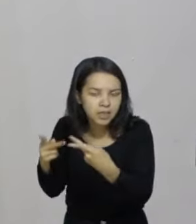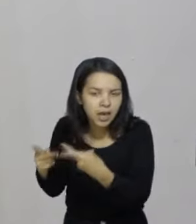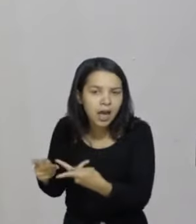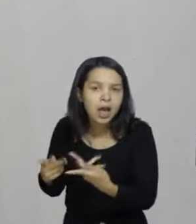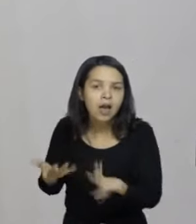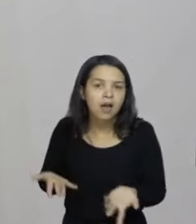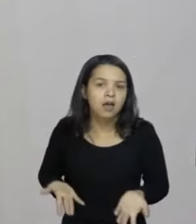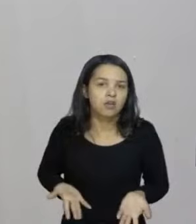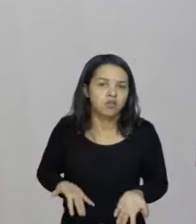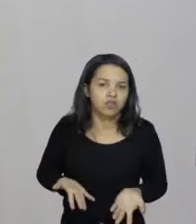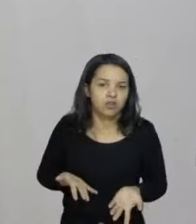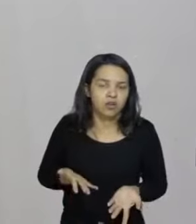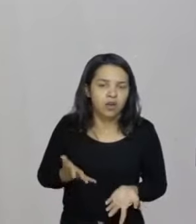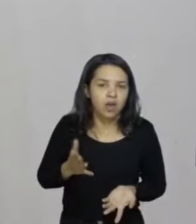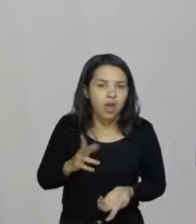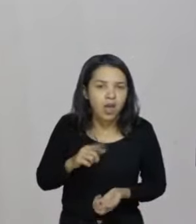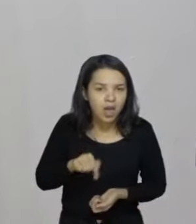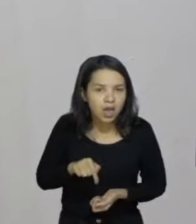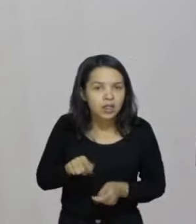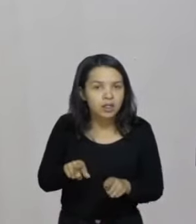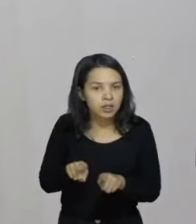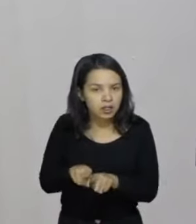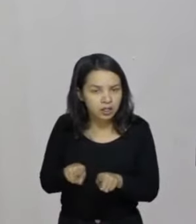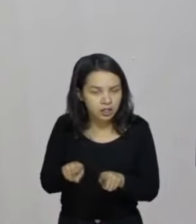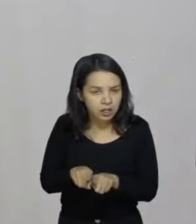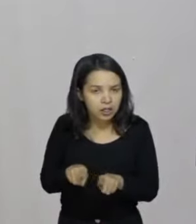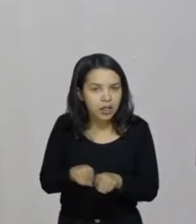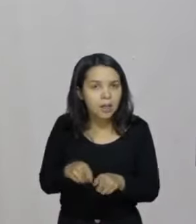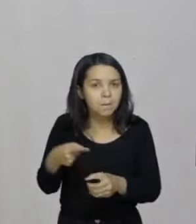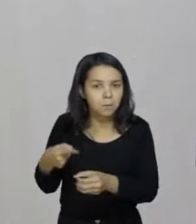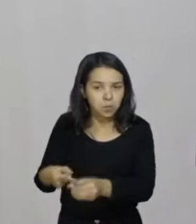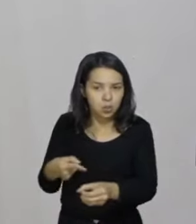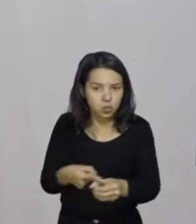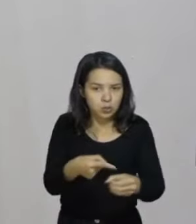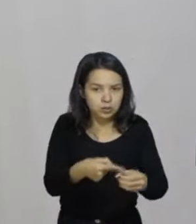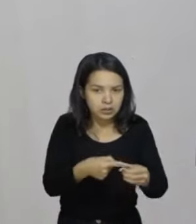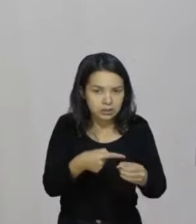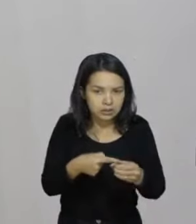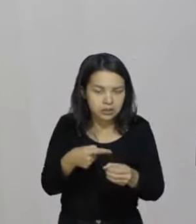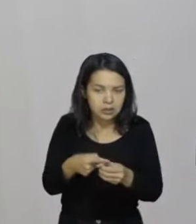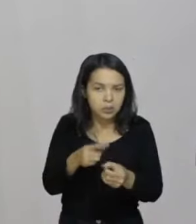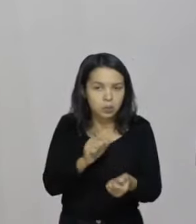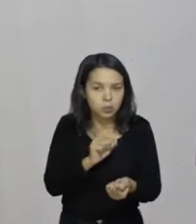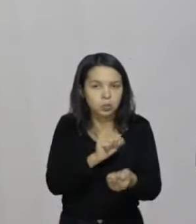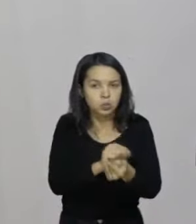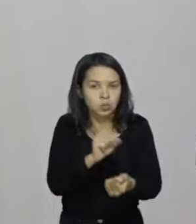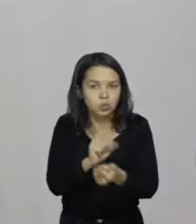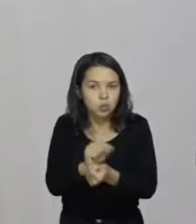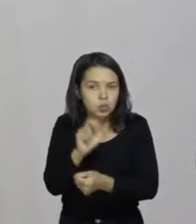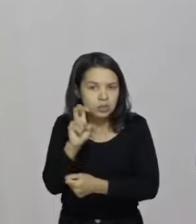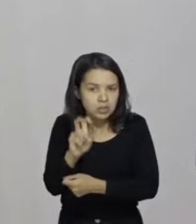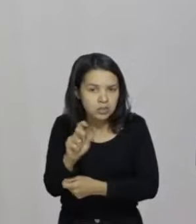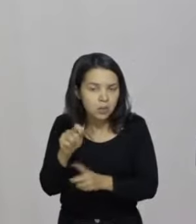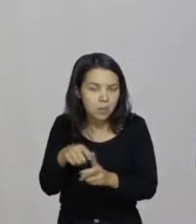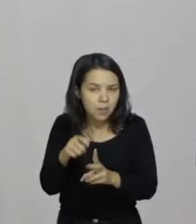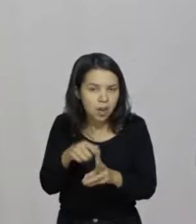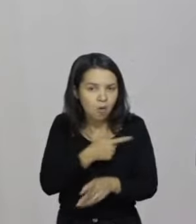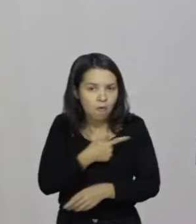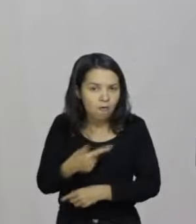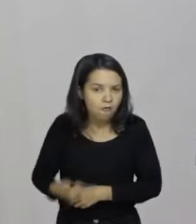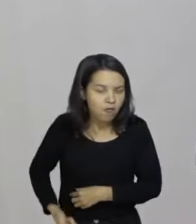dos Municípios por ser um municipalista em cinco meses de governo viajou mais do que